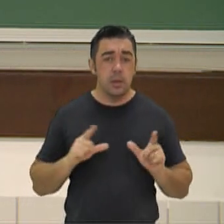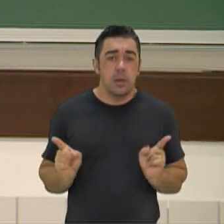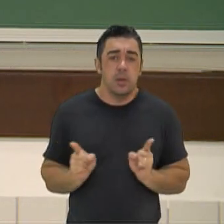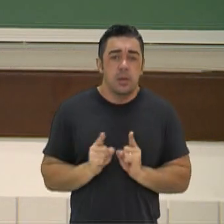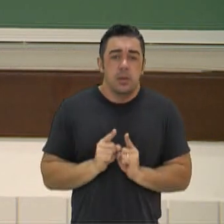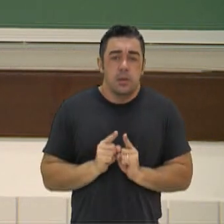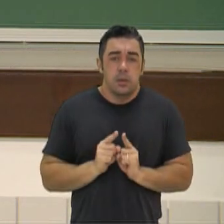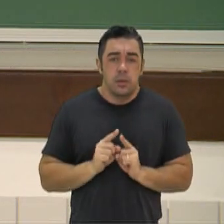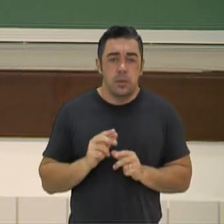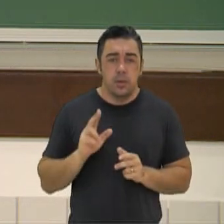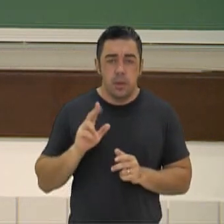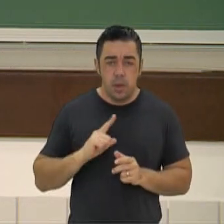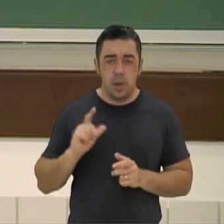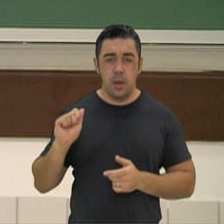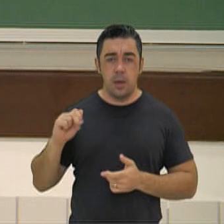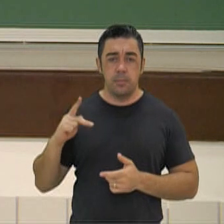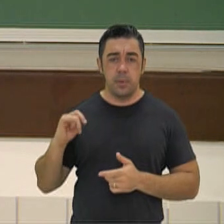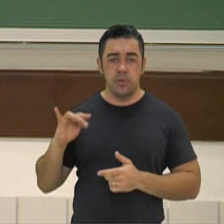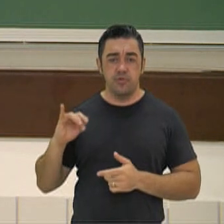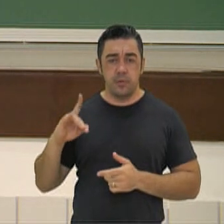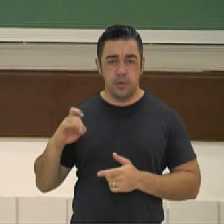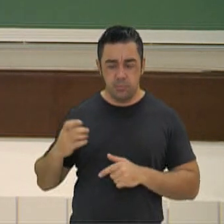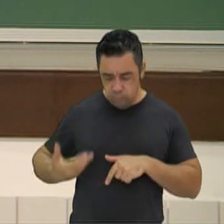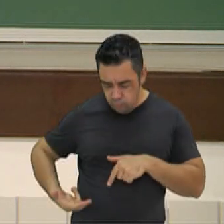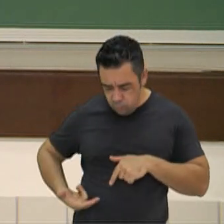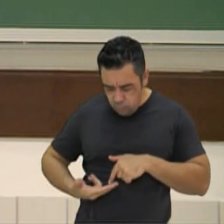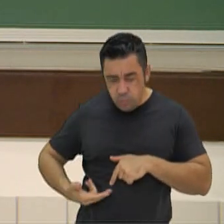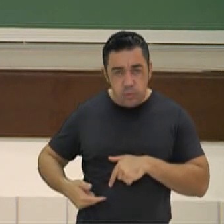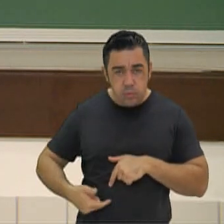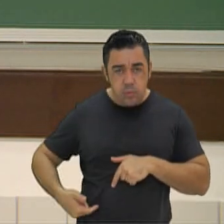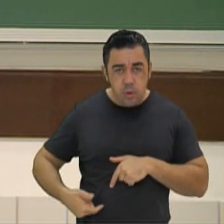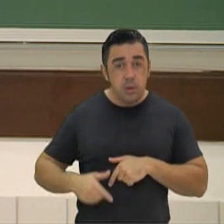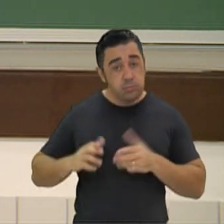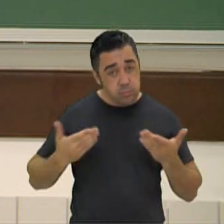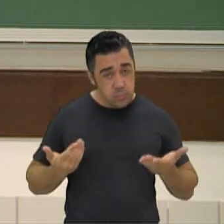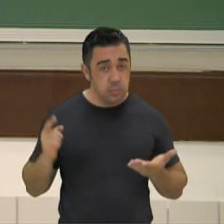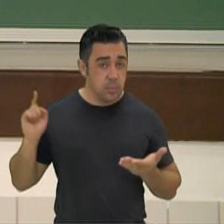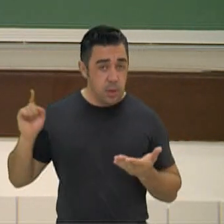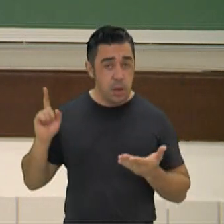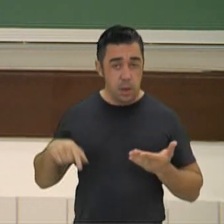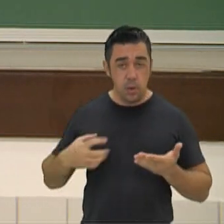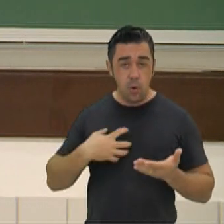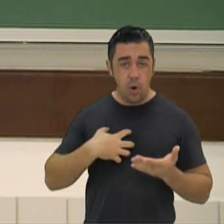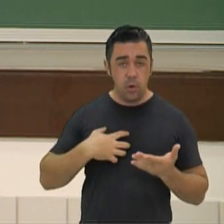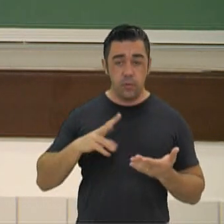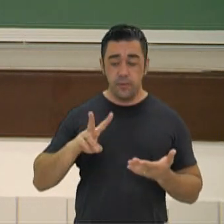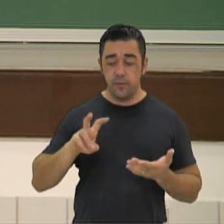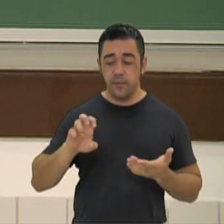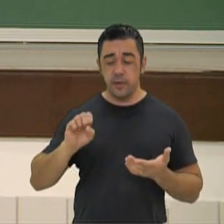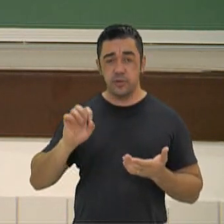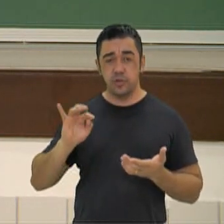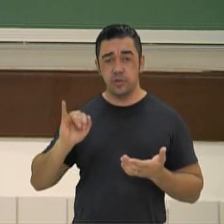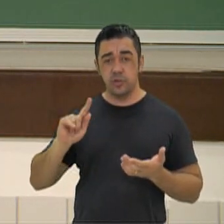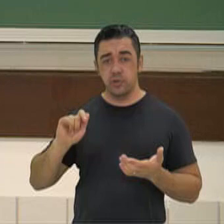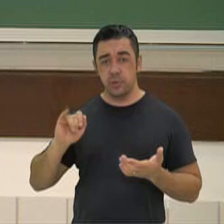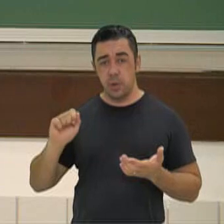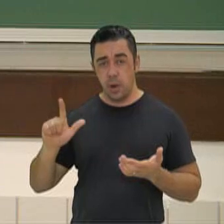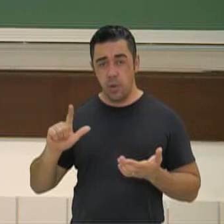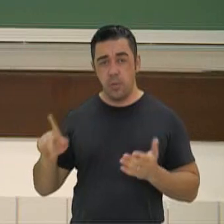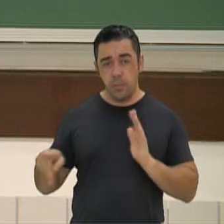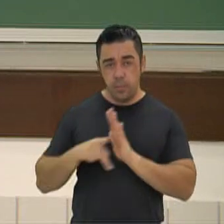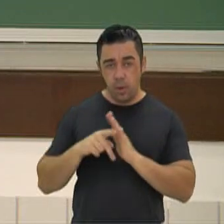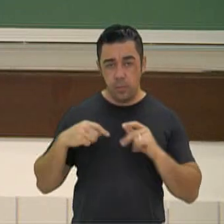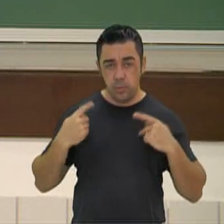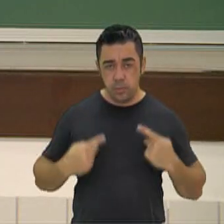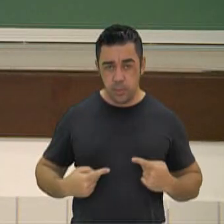reduzido, ele acabou sendo uma estrutura, um órgão vestigial presente no ser humano